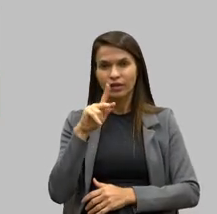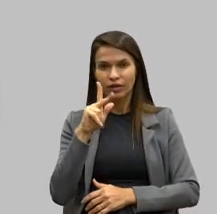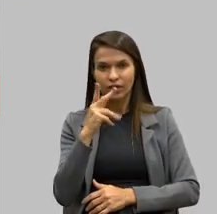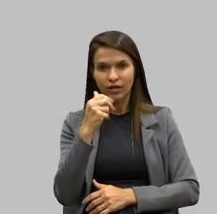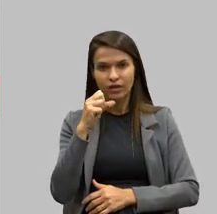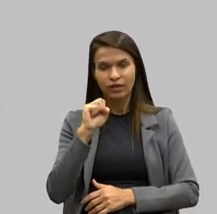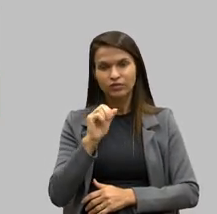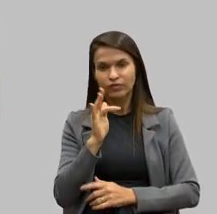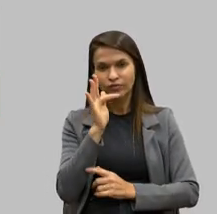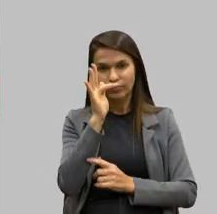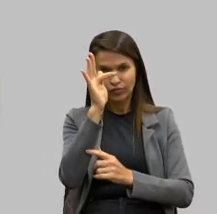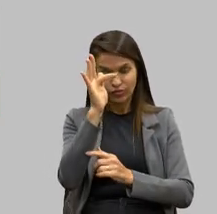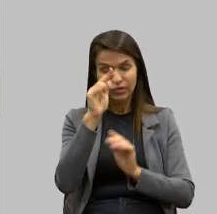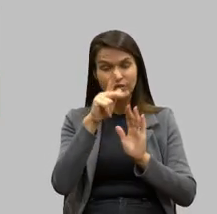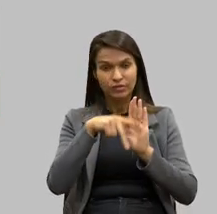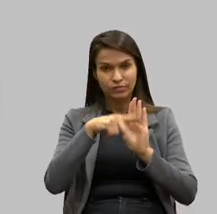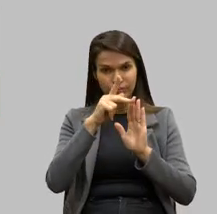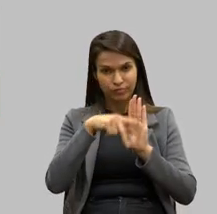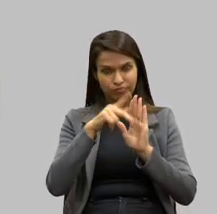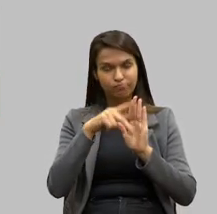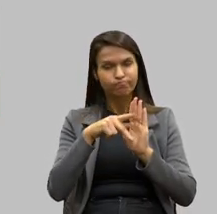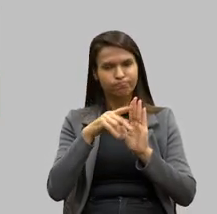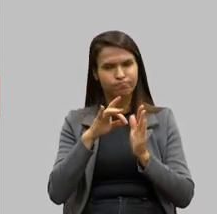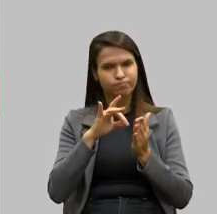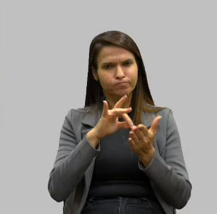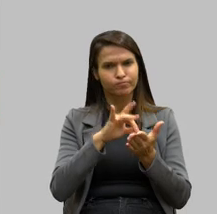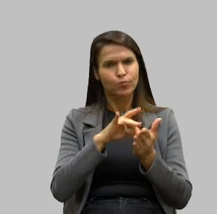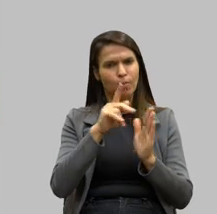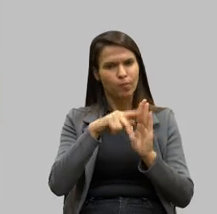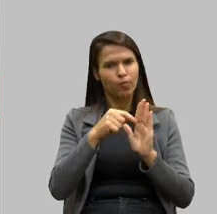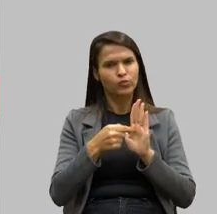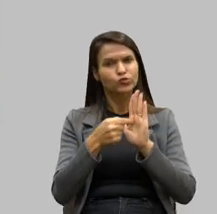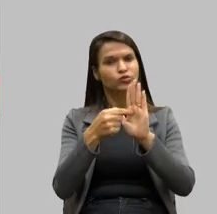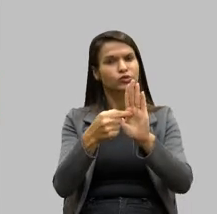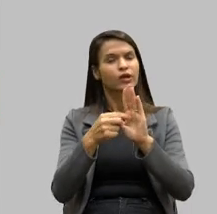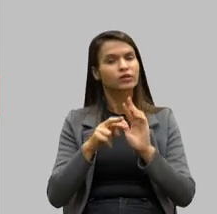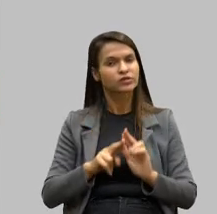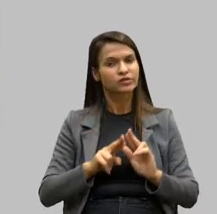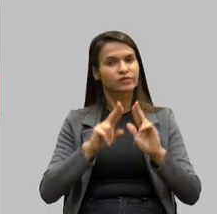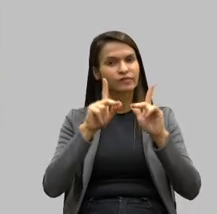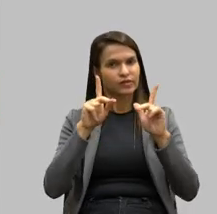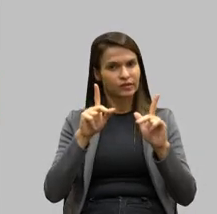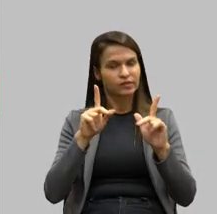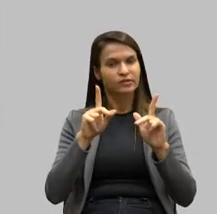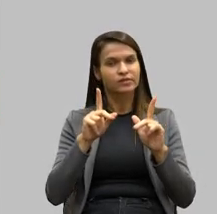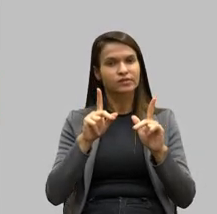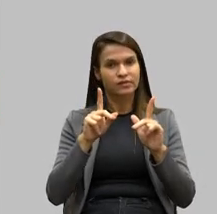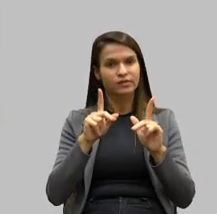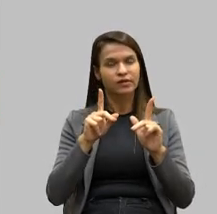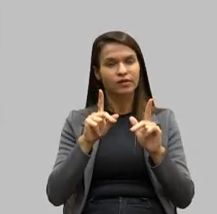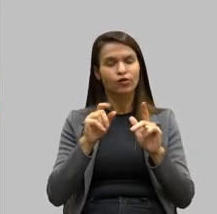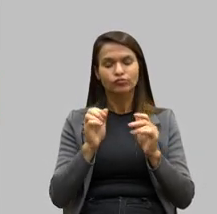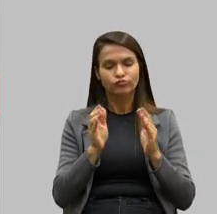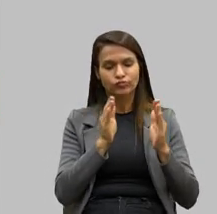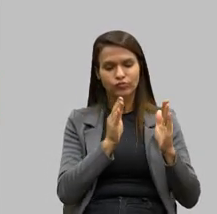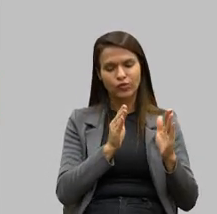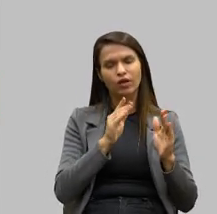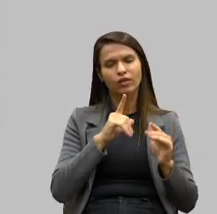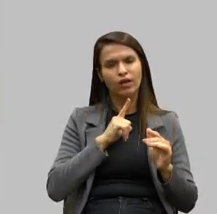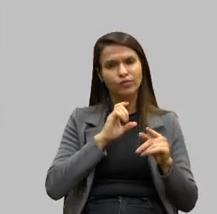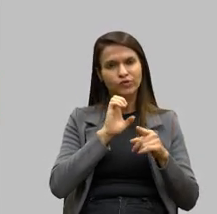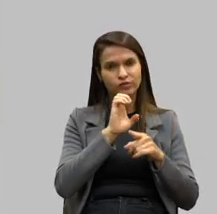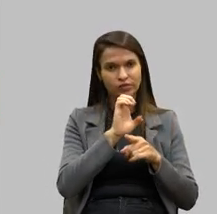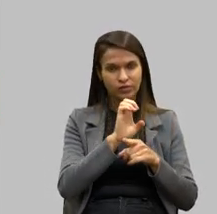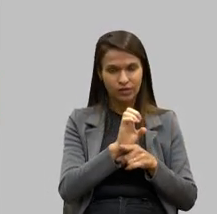programa realmente é um programa que está fazendo a diferença. Porque, por um lado, nós temos um Estado